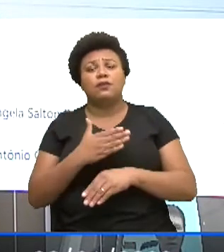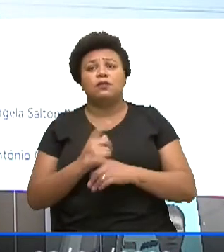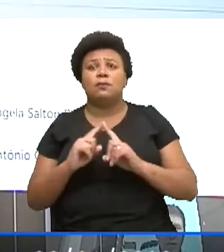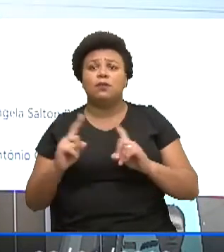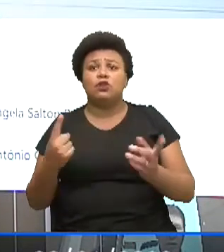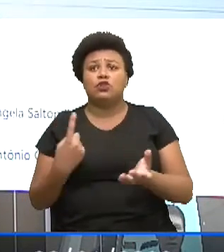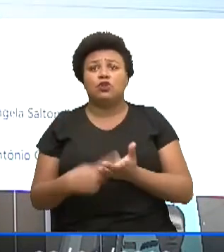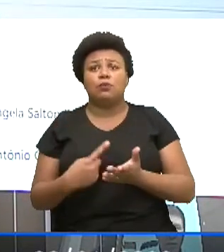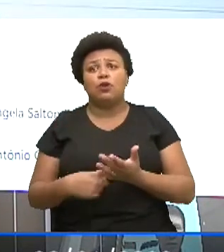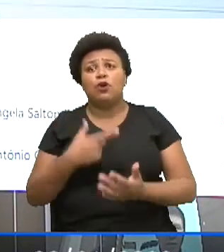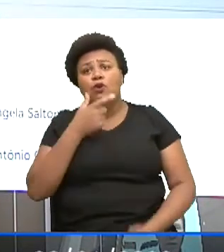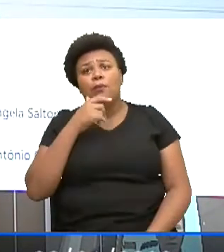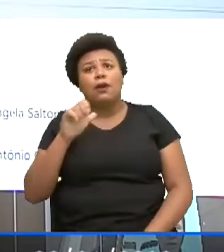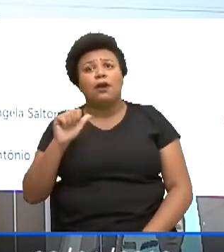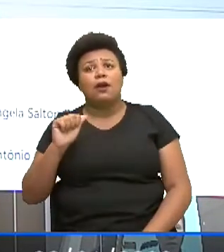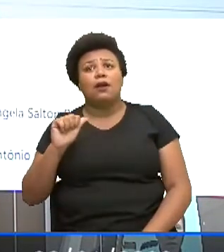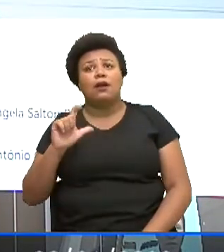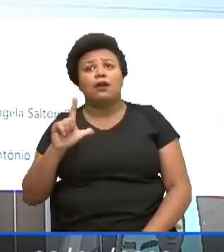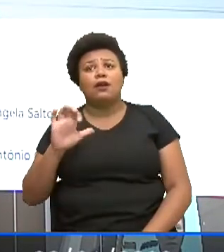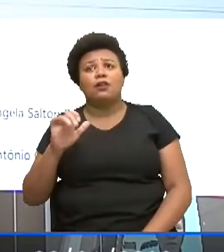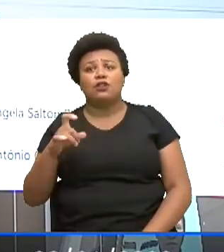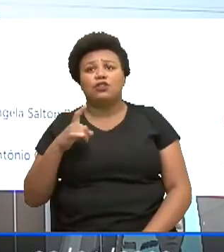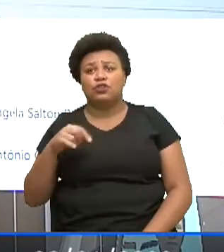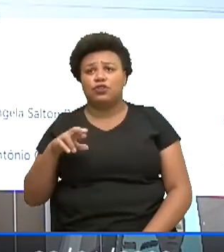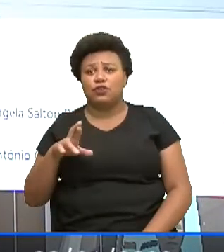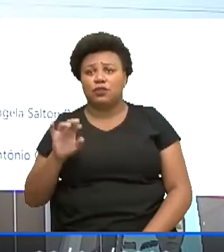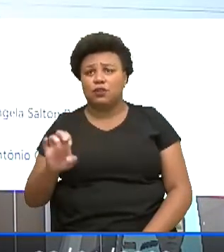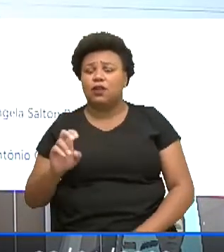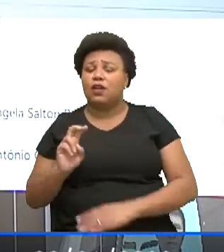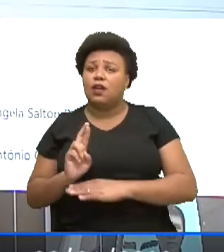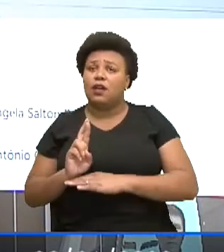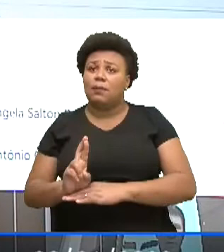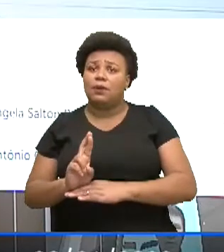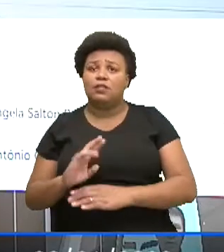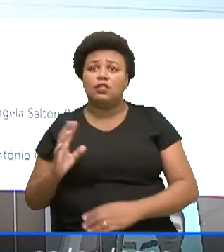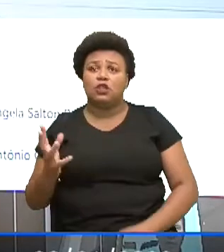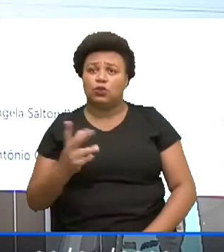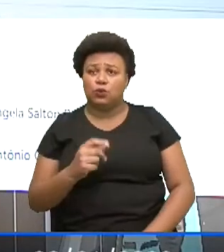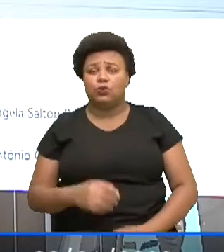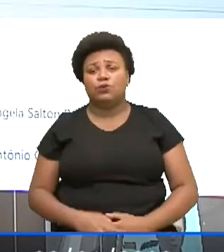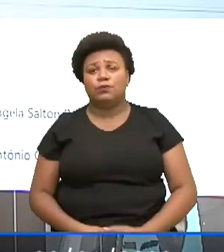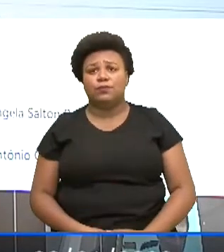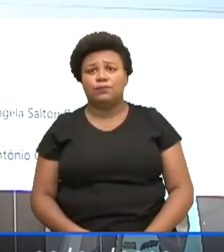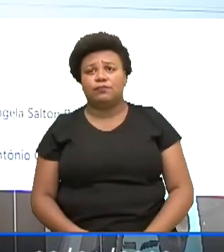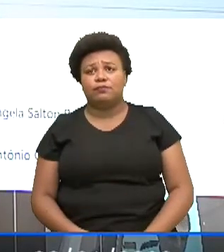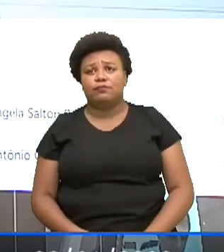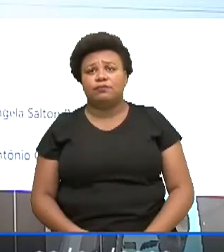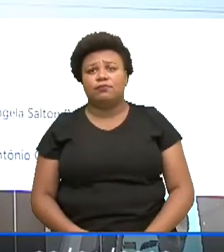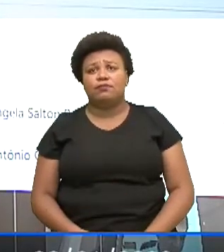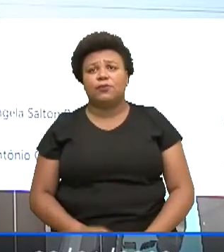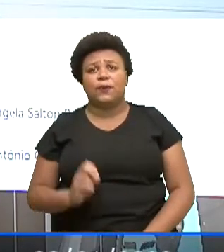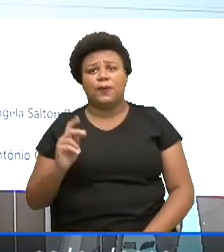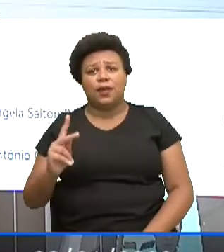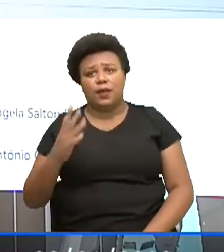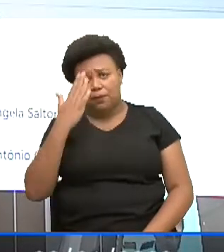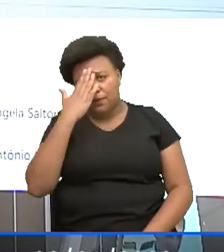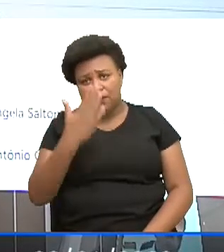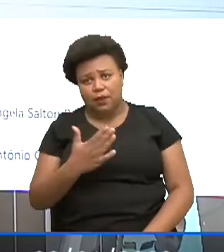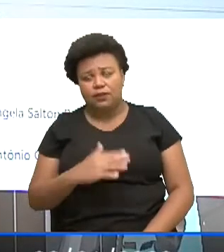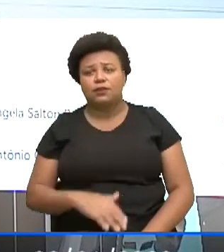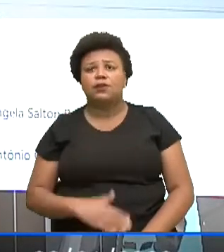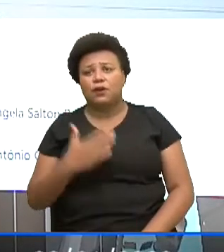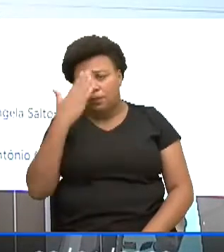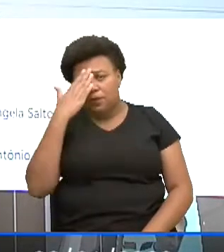o Alexandre representaria o nosso setor aí, então a gente declina a palavra. Já estão contemplados, ok? Muito obrigado. Então, obrigado